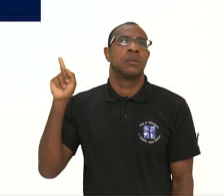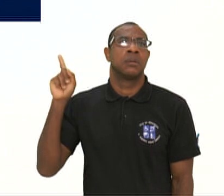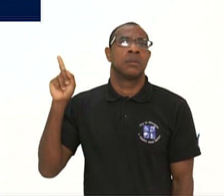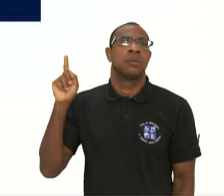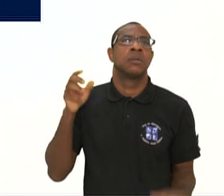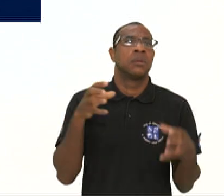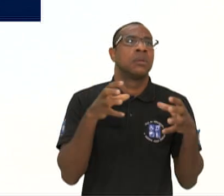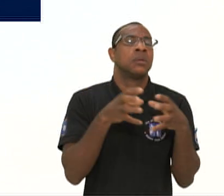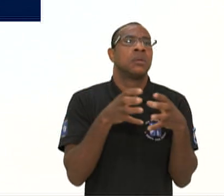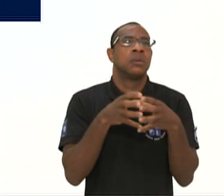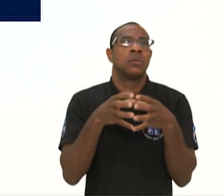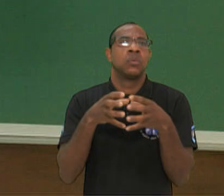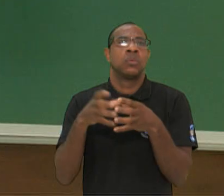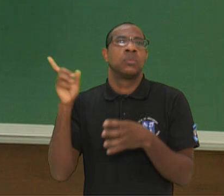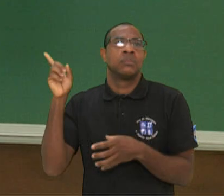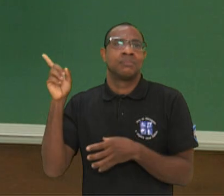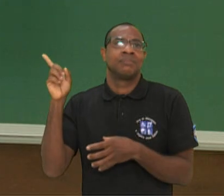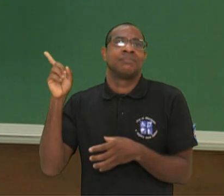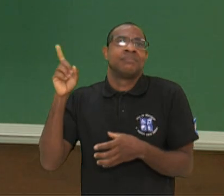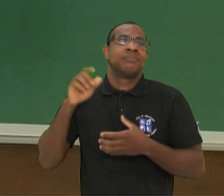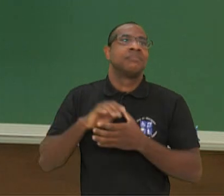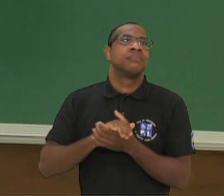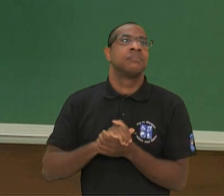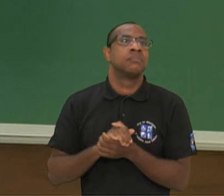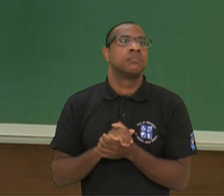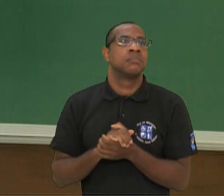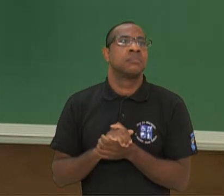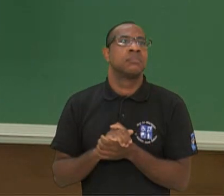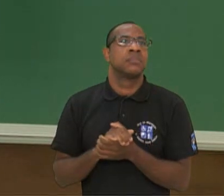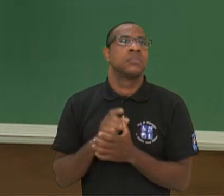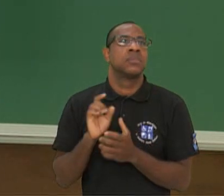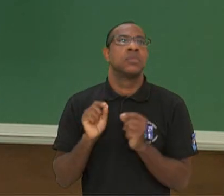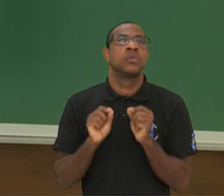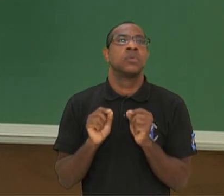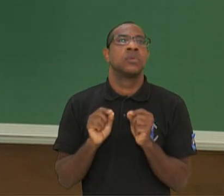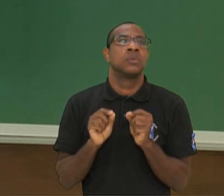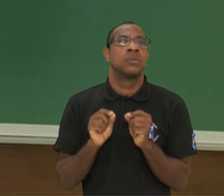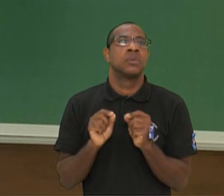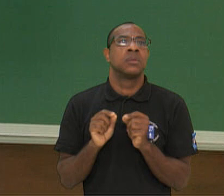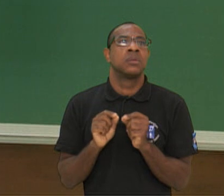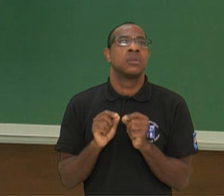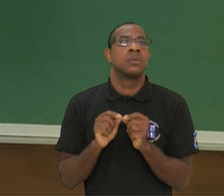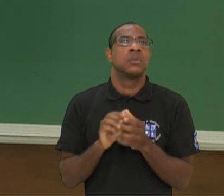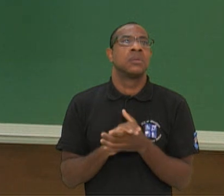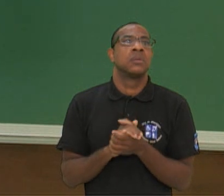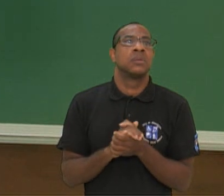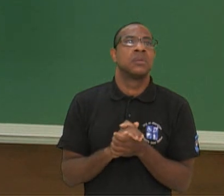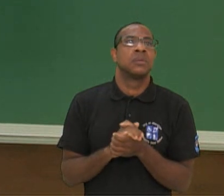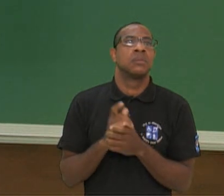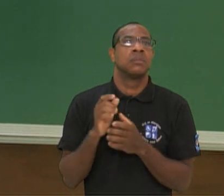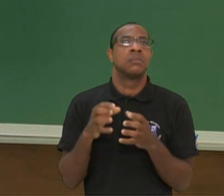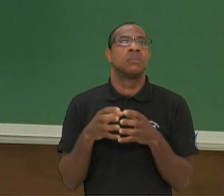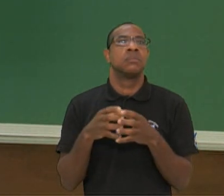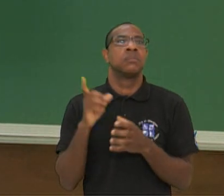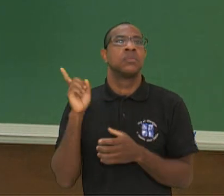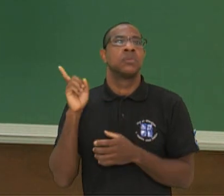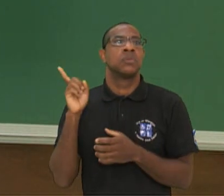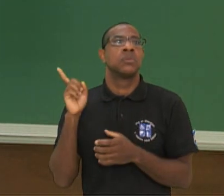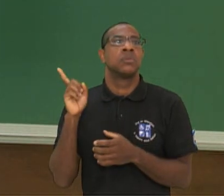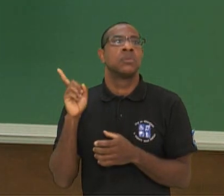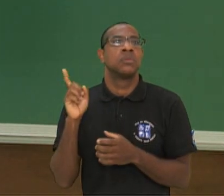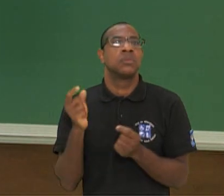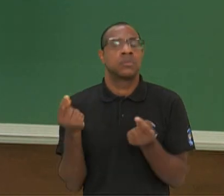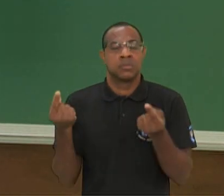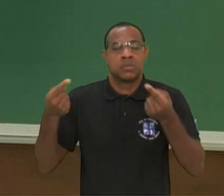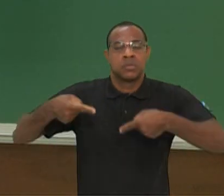Wimbledon e o US Open. Então, o que diferencia eles basicamente o Australia Open e o US Open são